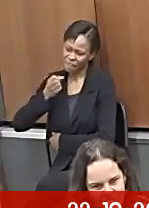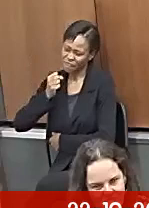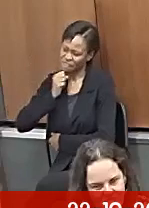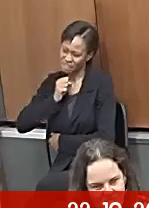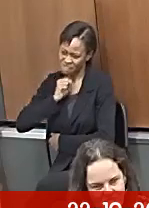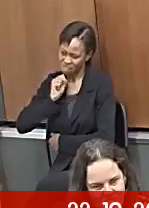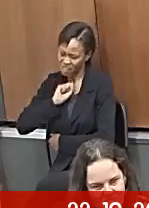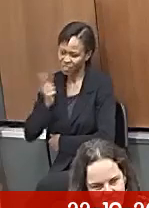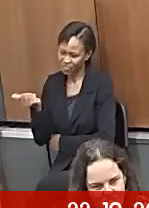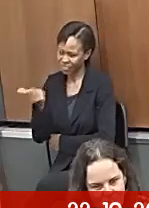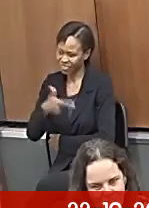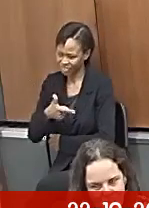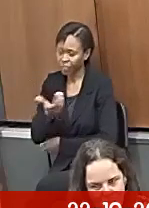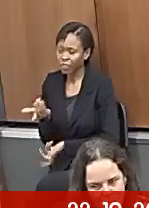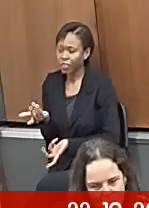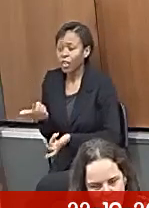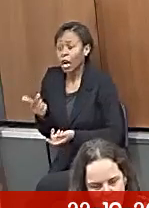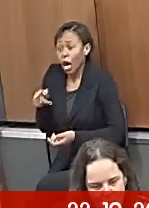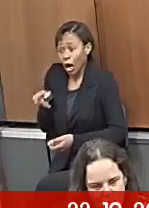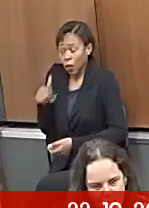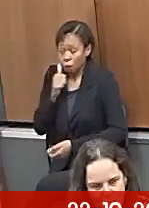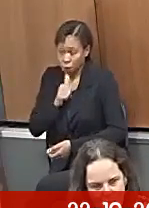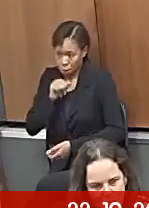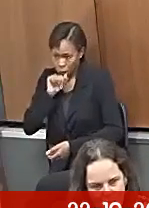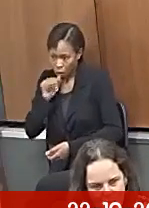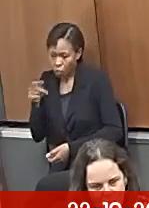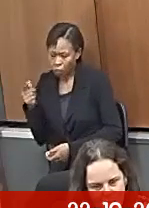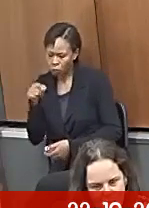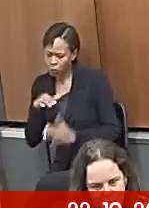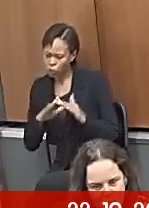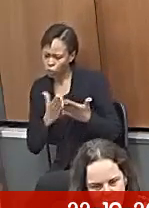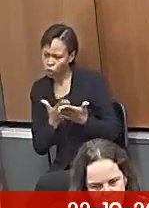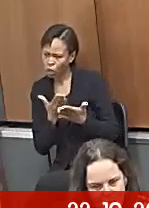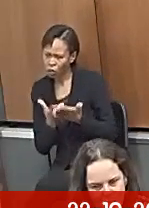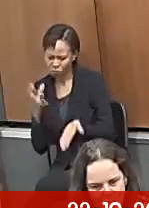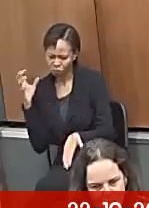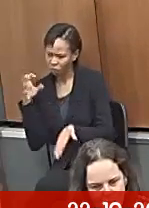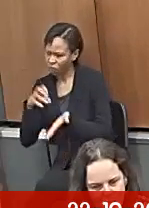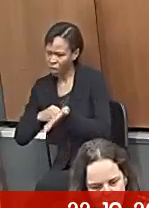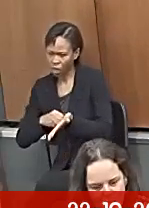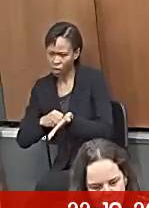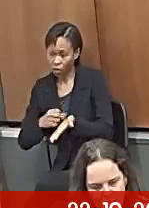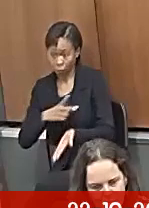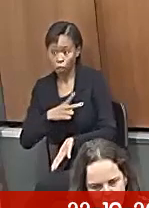Ela, quando teve a matrícula negada para uma escola